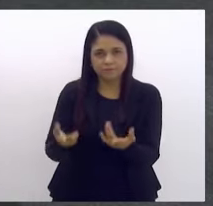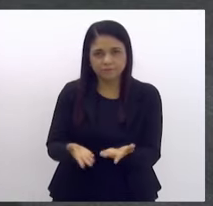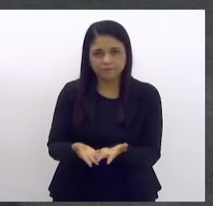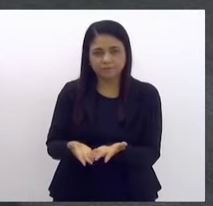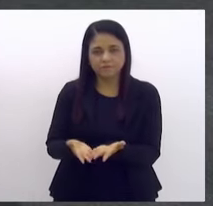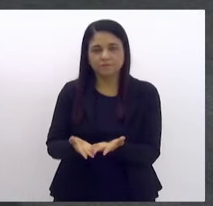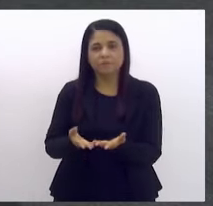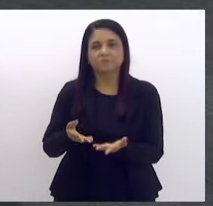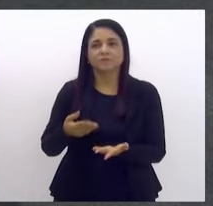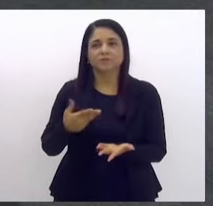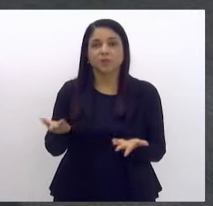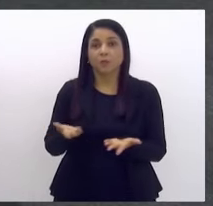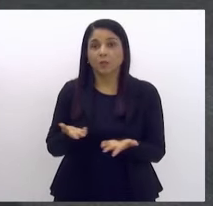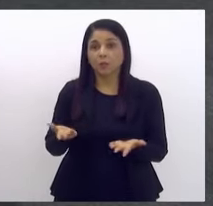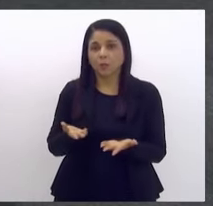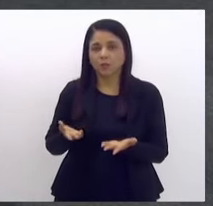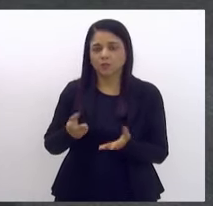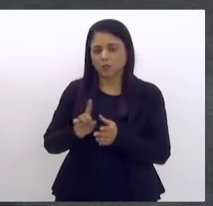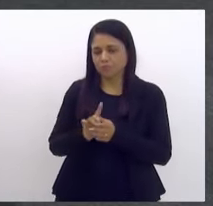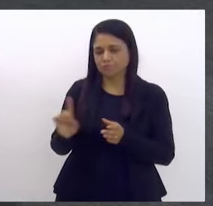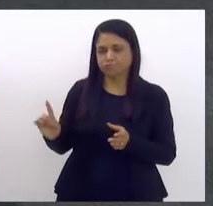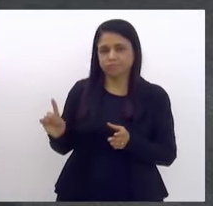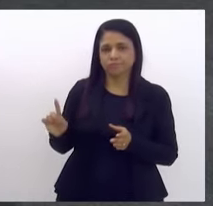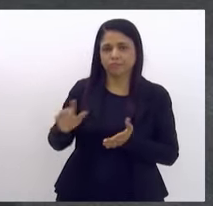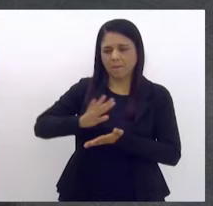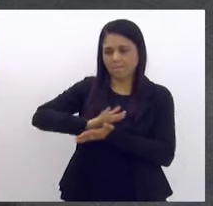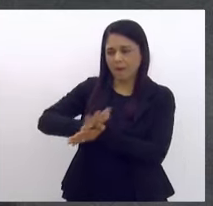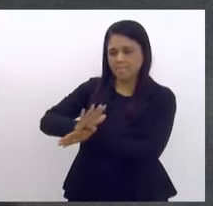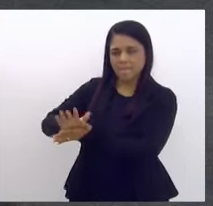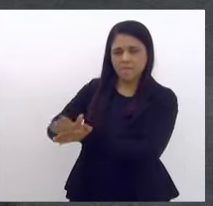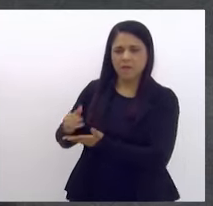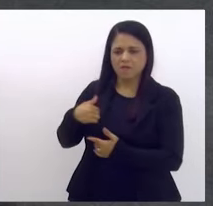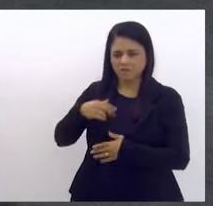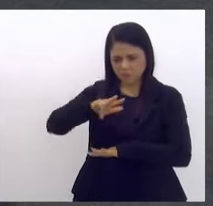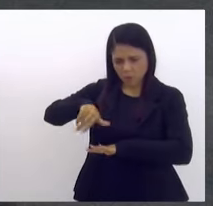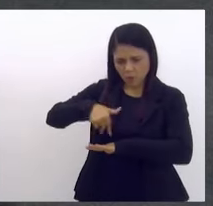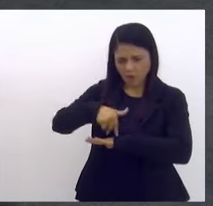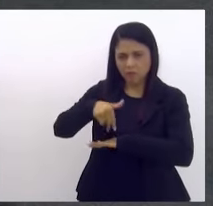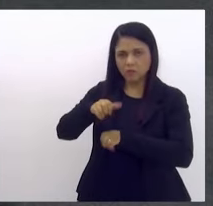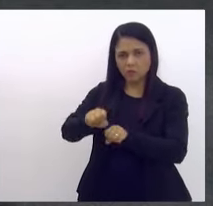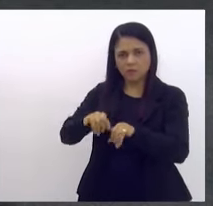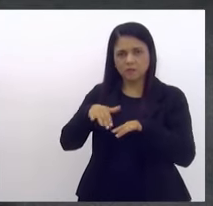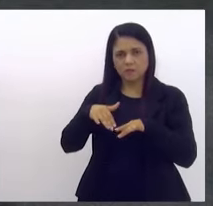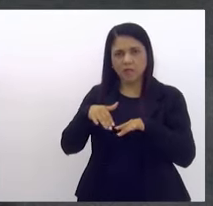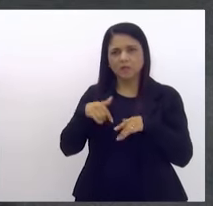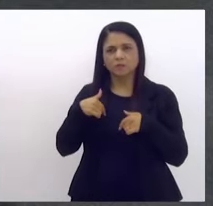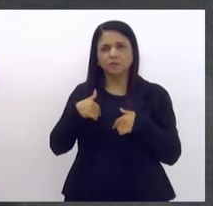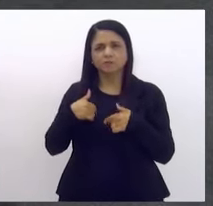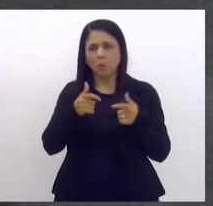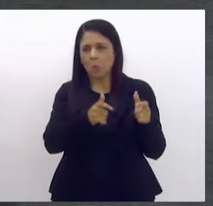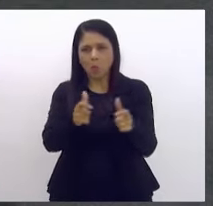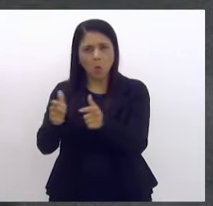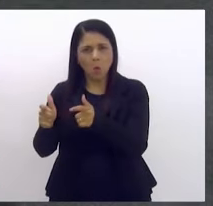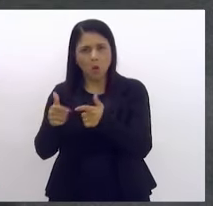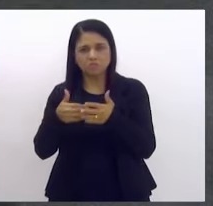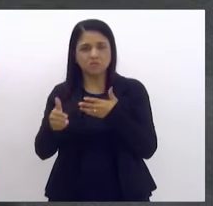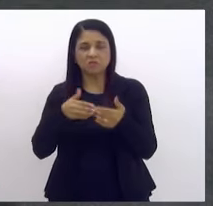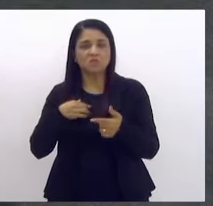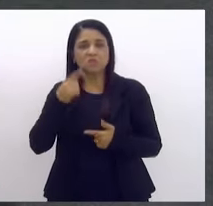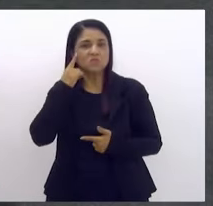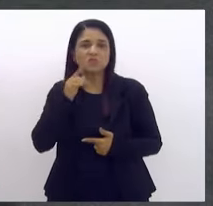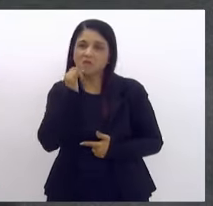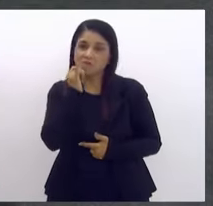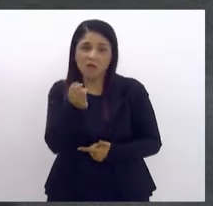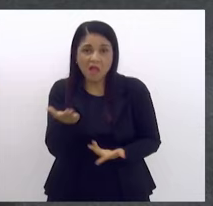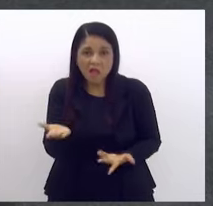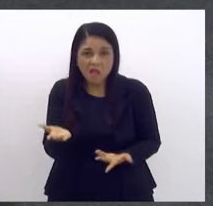é hostilizado ainda hoje. Quantas vezes eu, aqui no plenário ou em qualquer outro lugar, as pessoas dizem que eu não sei falar.